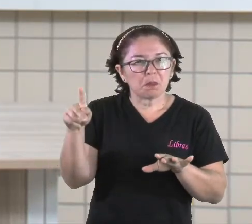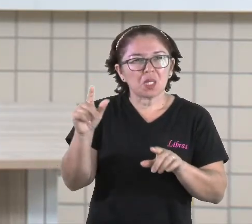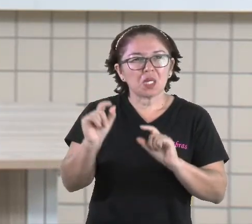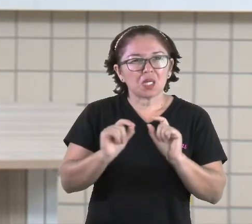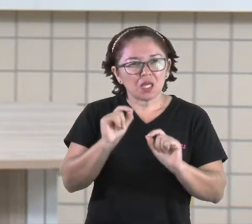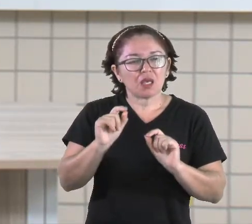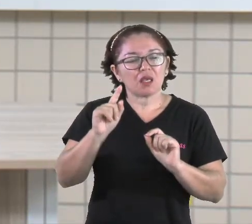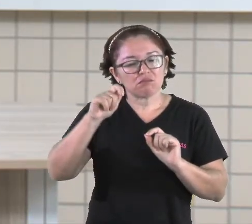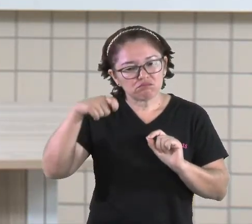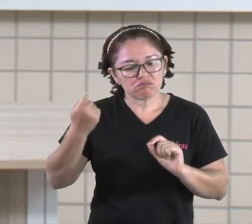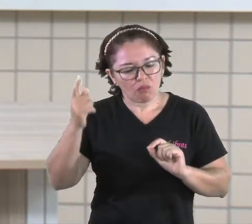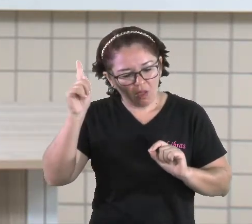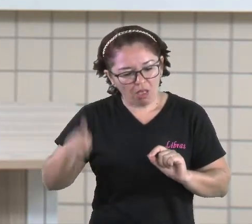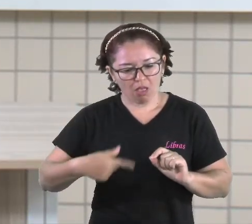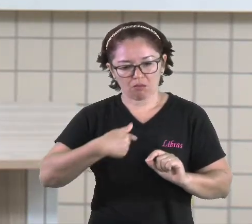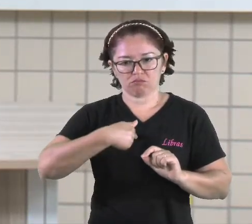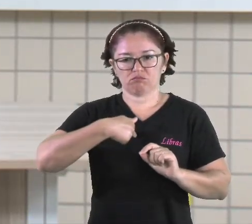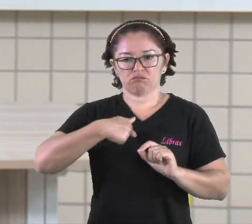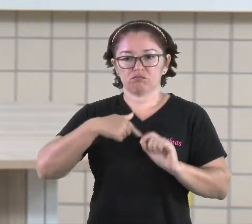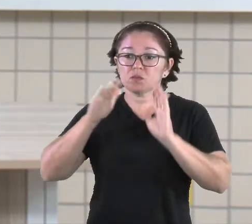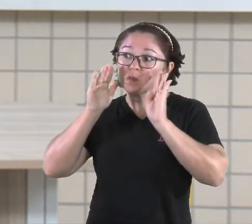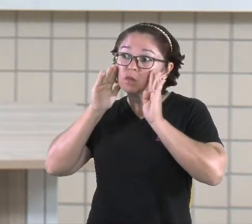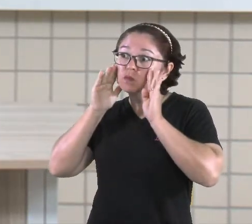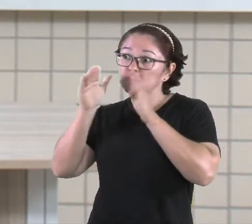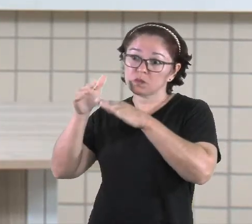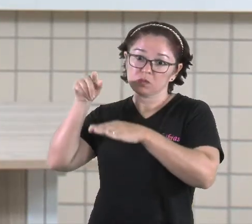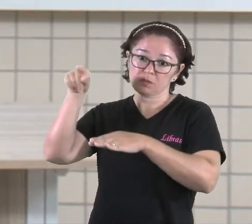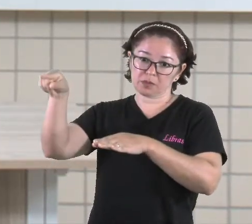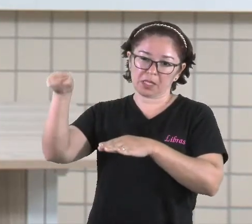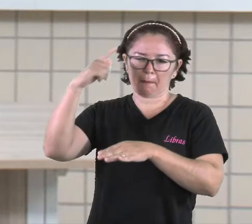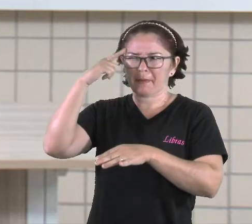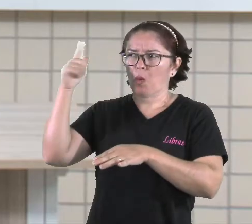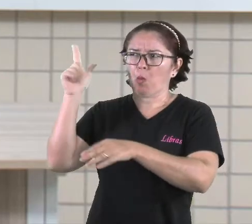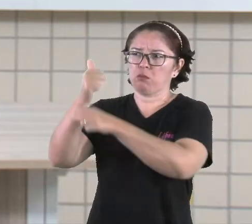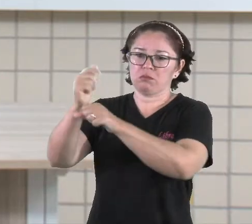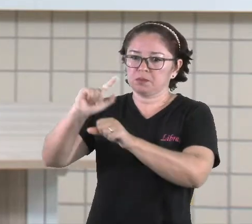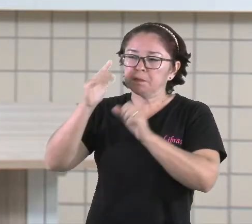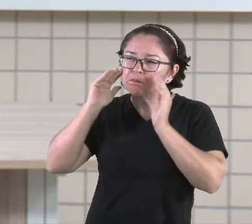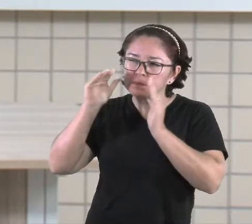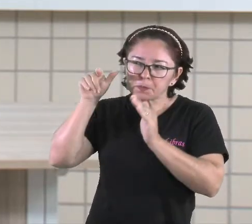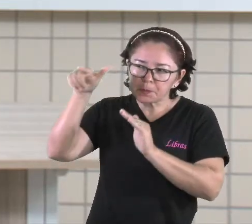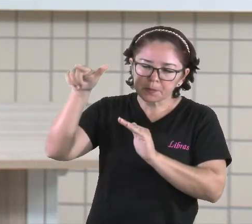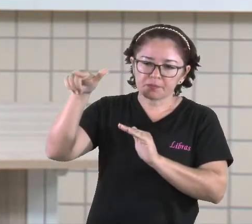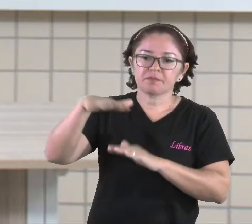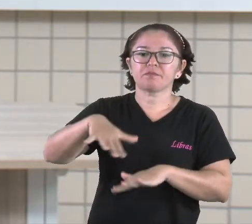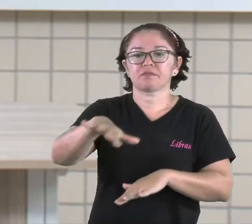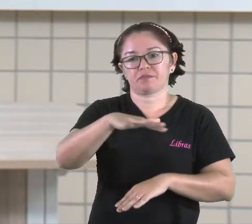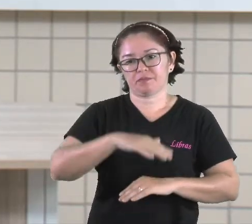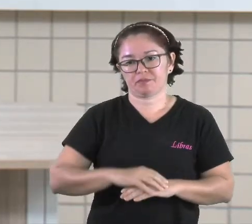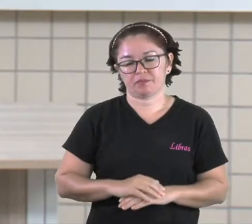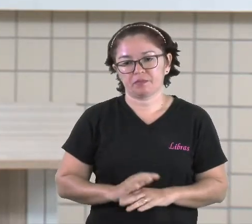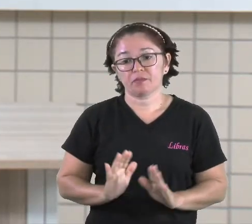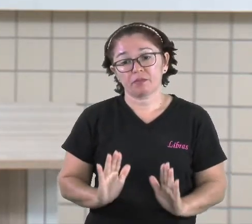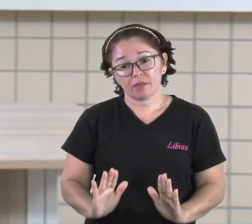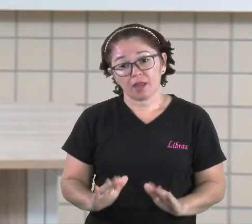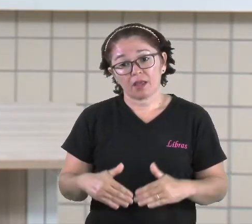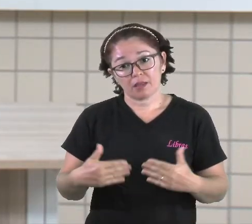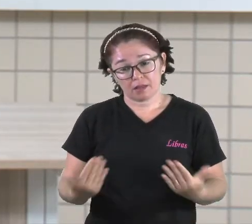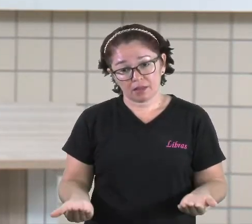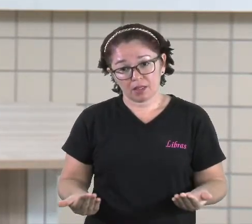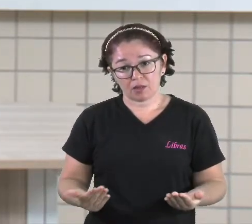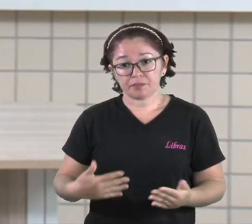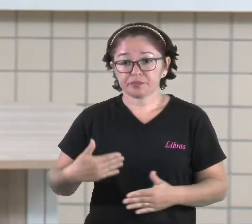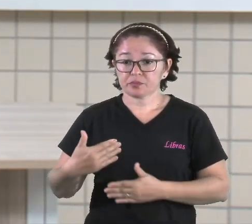Temos a presidência, temos o presidente. E isso fortaleceu muito o papel dos futuros presidentes da República, porque